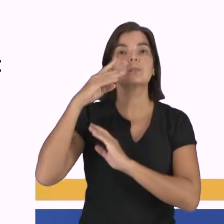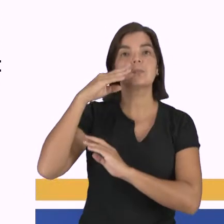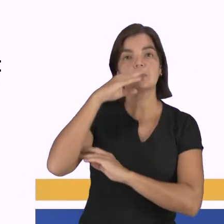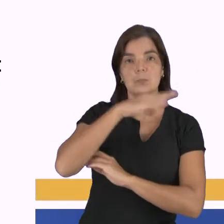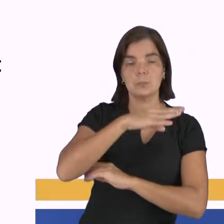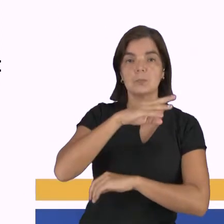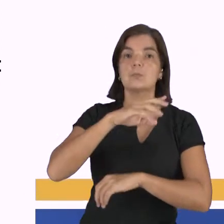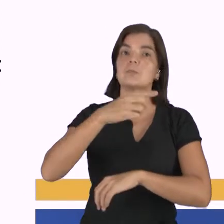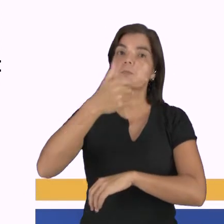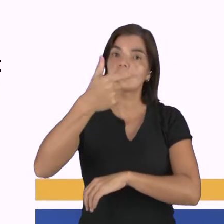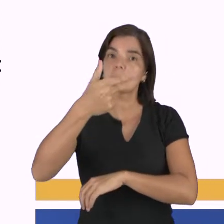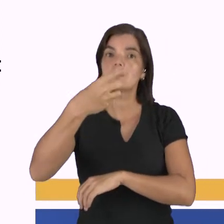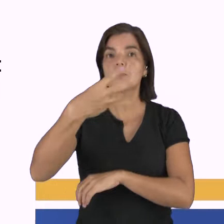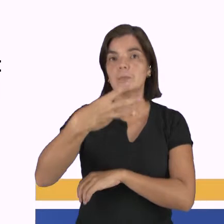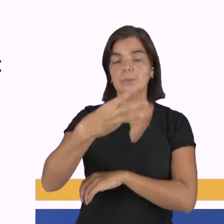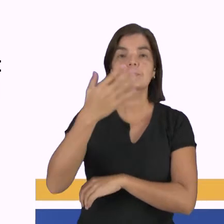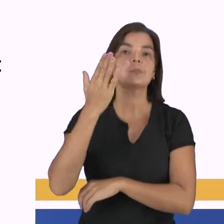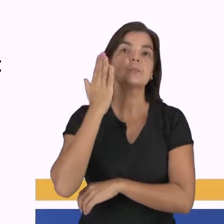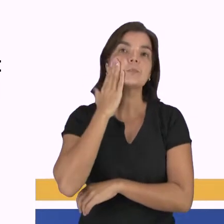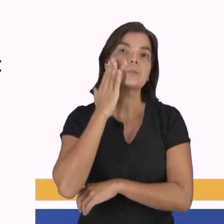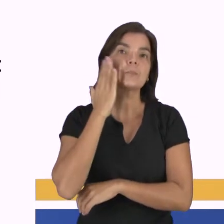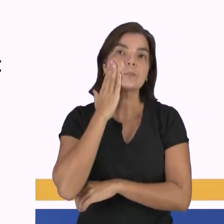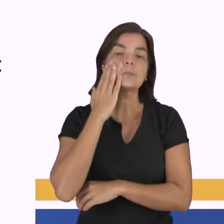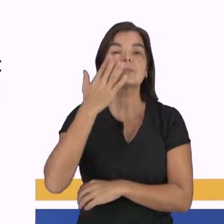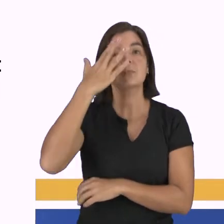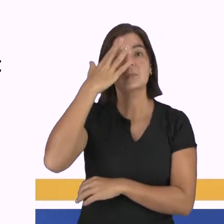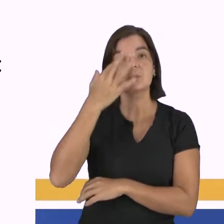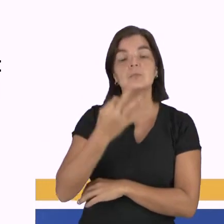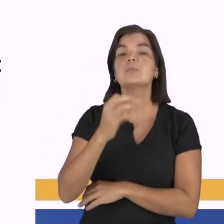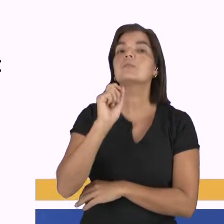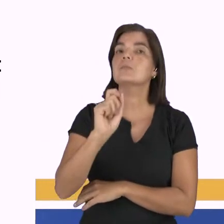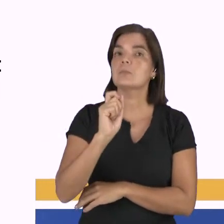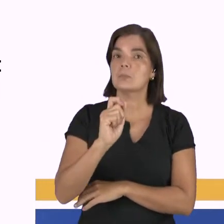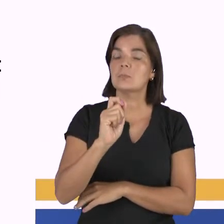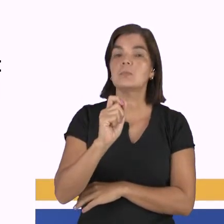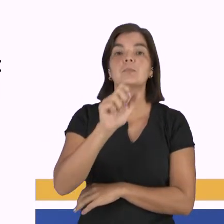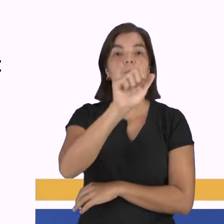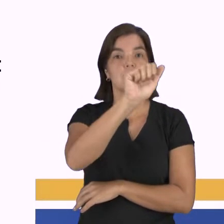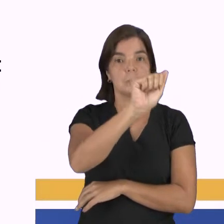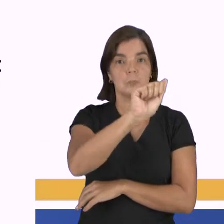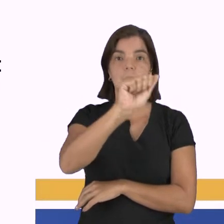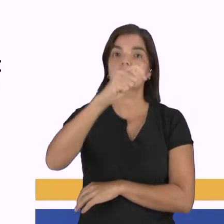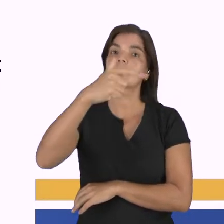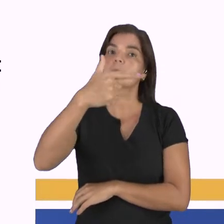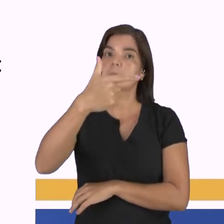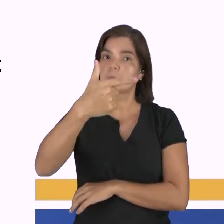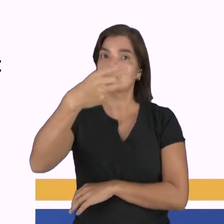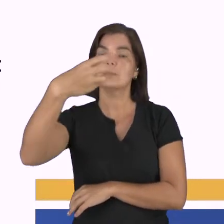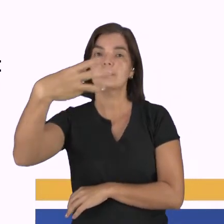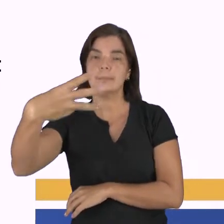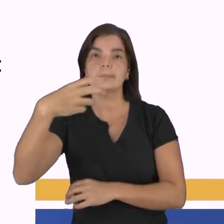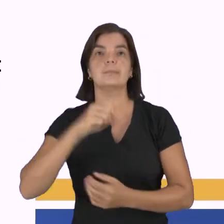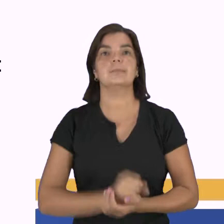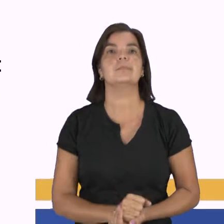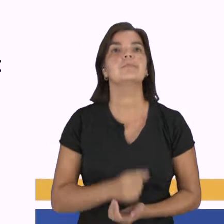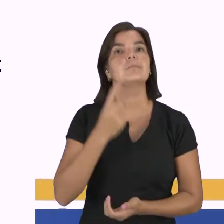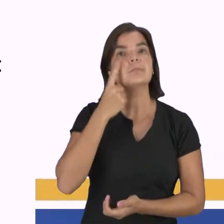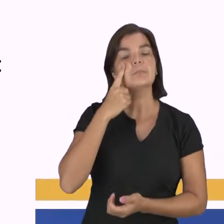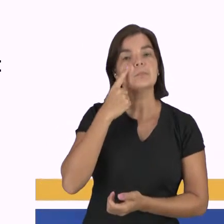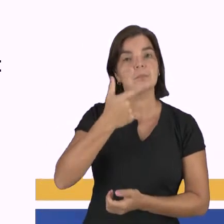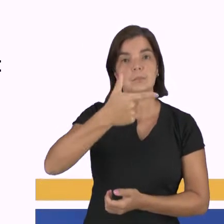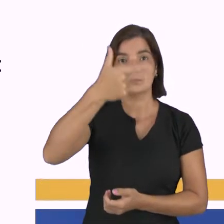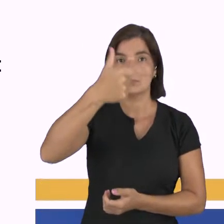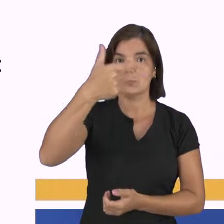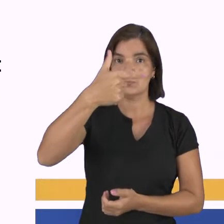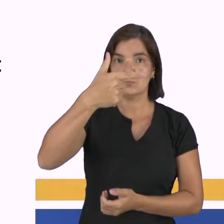temperatura no momento dois o terceiro dia então a gente está justamente querendo quem o elemento A23 tá que é o que está